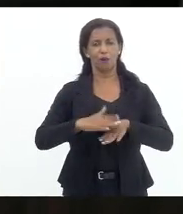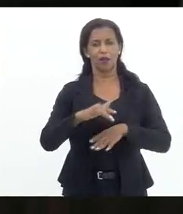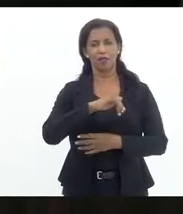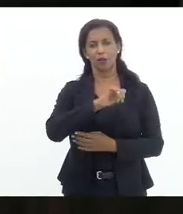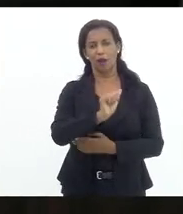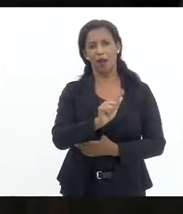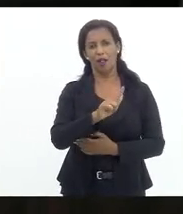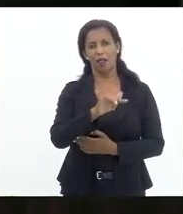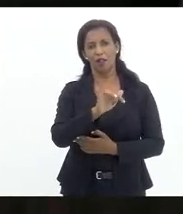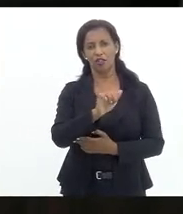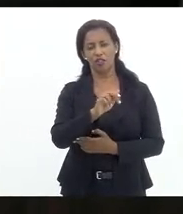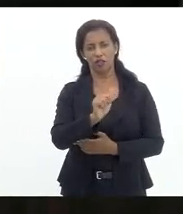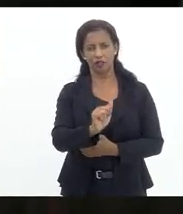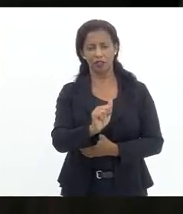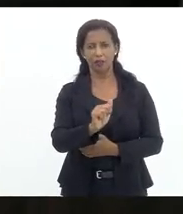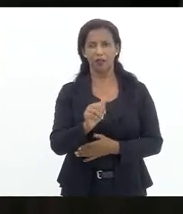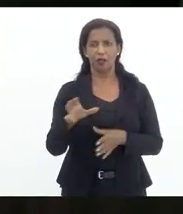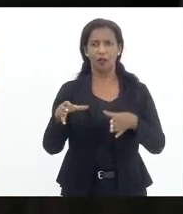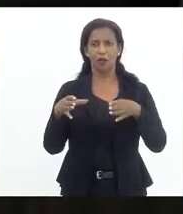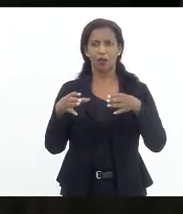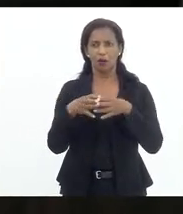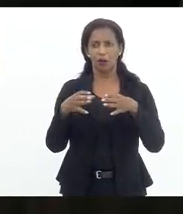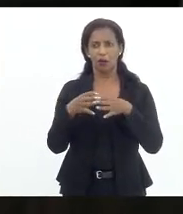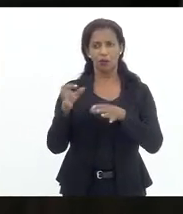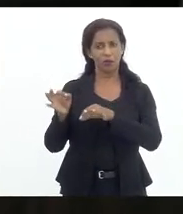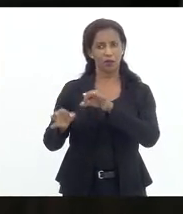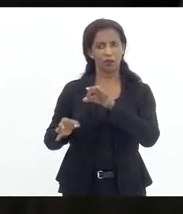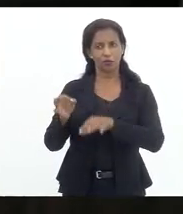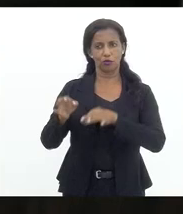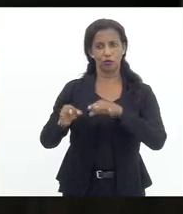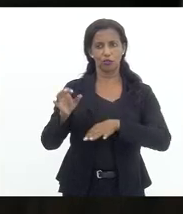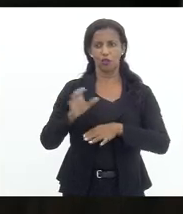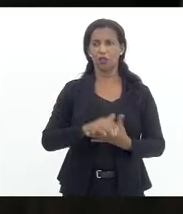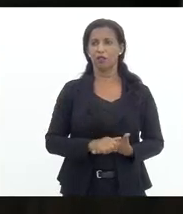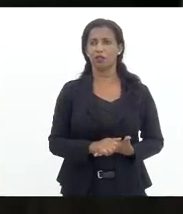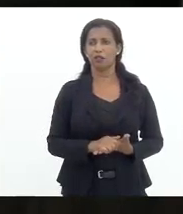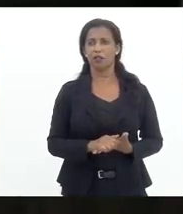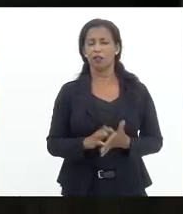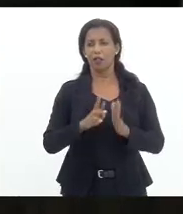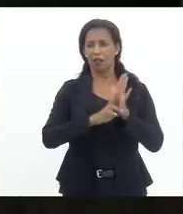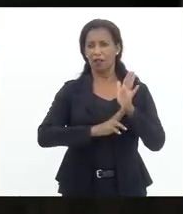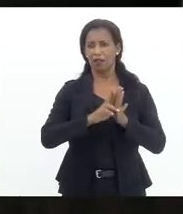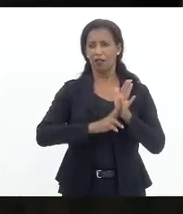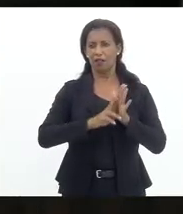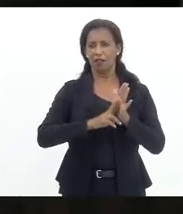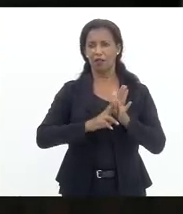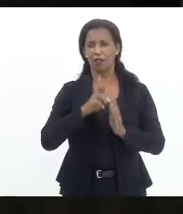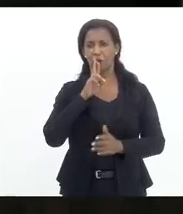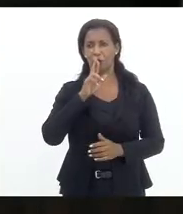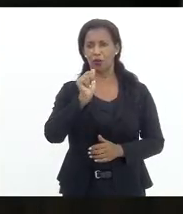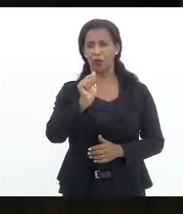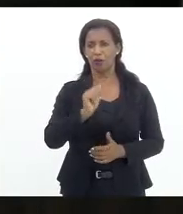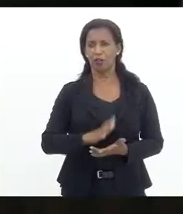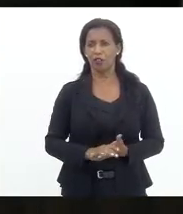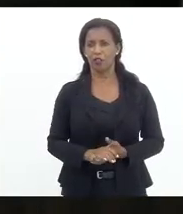Alexandre Guerra Azevedo. Parecer da Comissão de Normas Internas e Proposições Externas, favorável. Relator deputado Rodrigo Amorim. Em discussão.